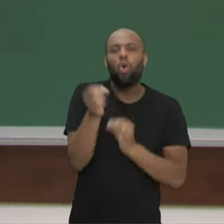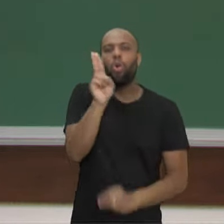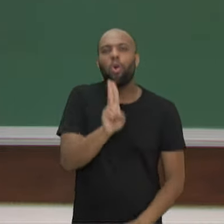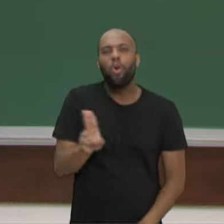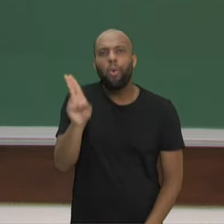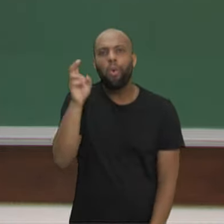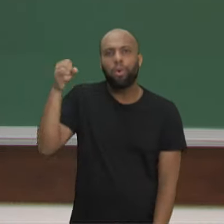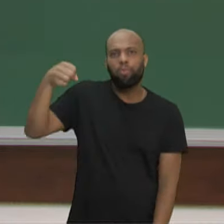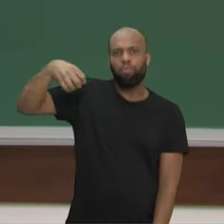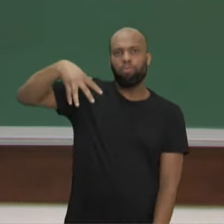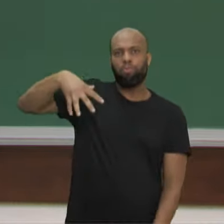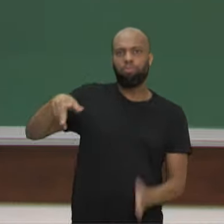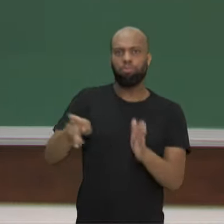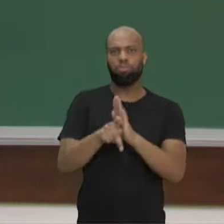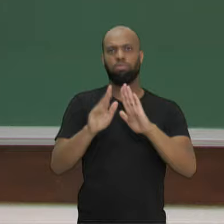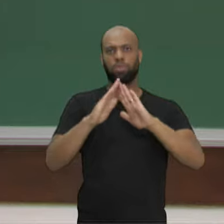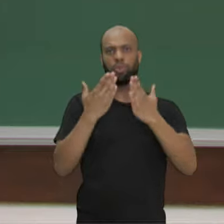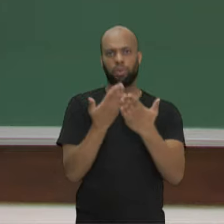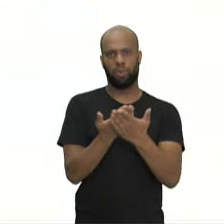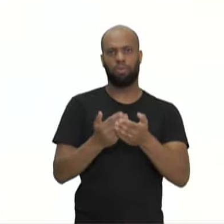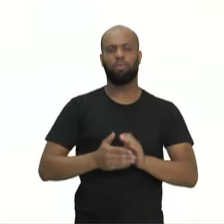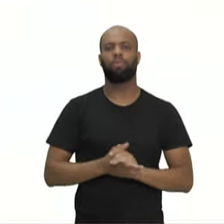no espaço escolar.